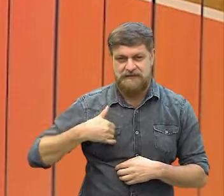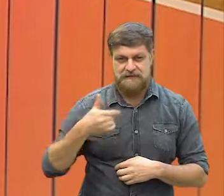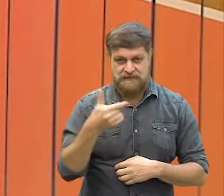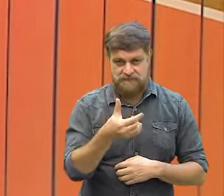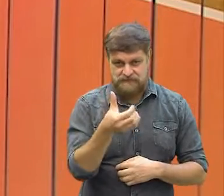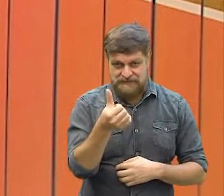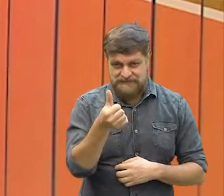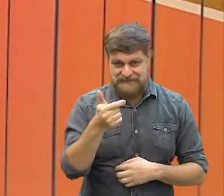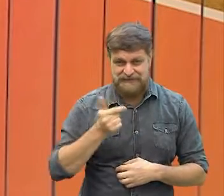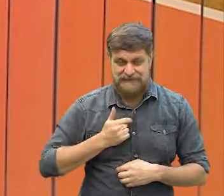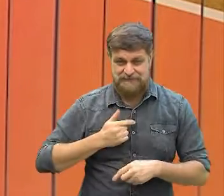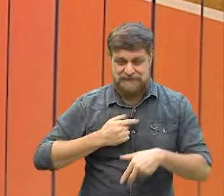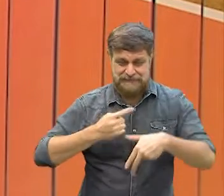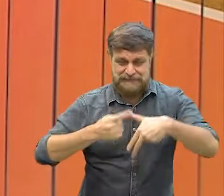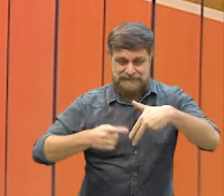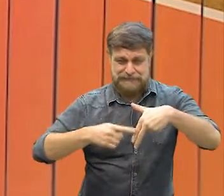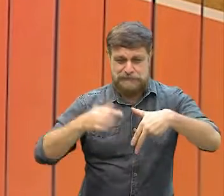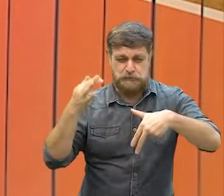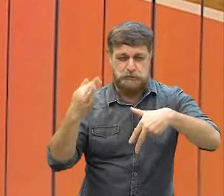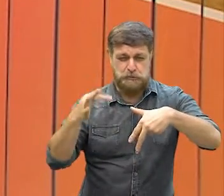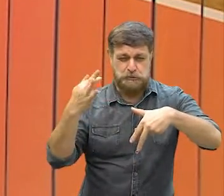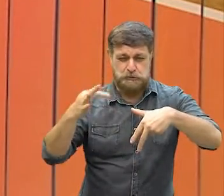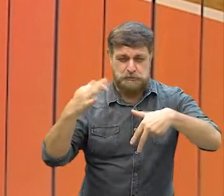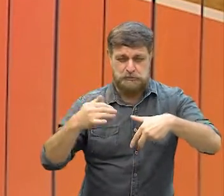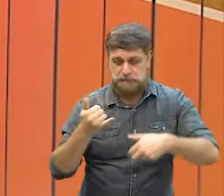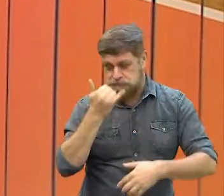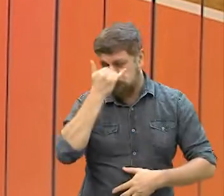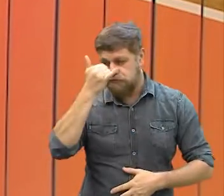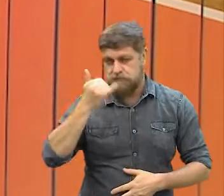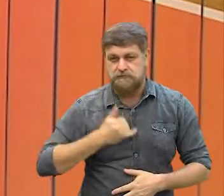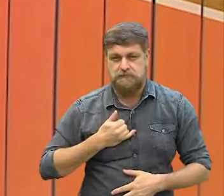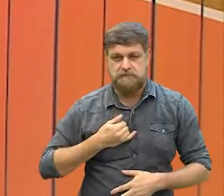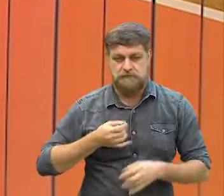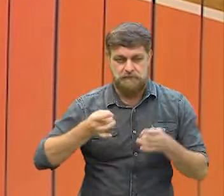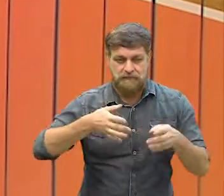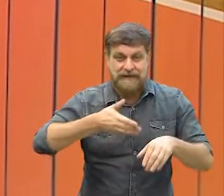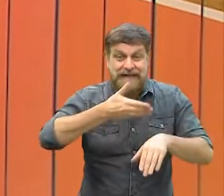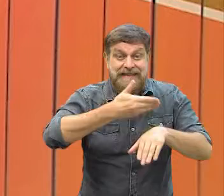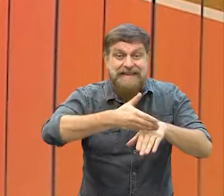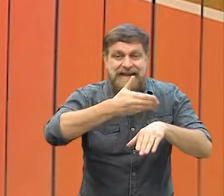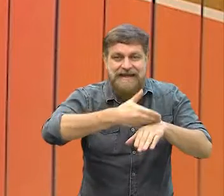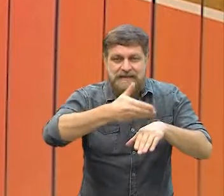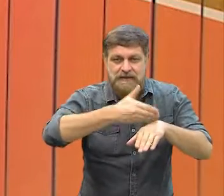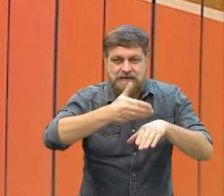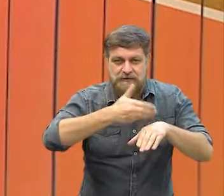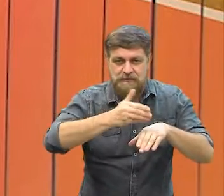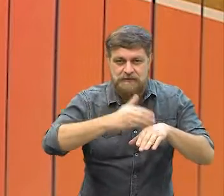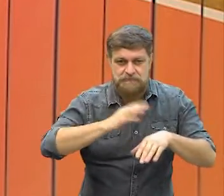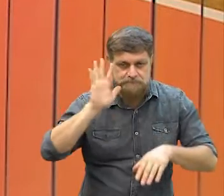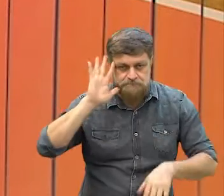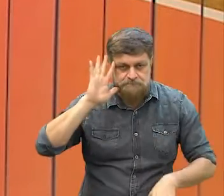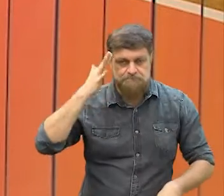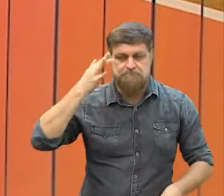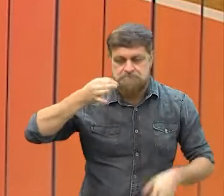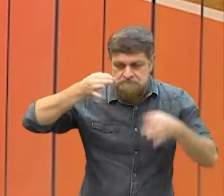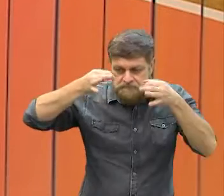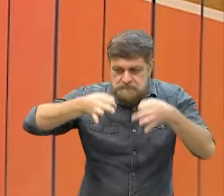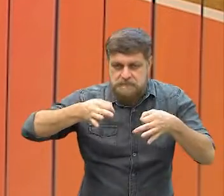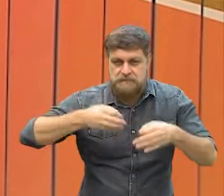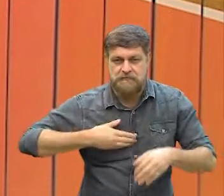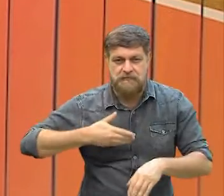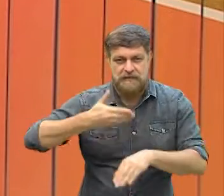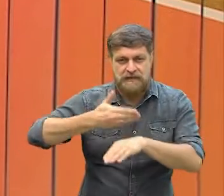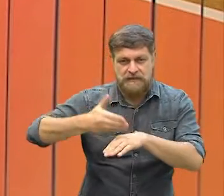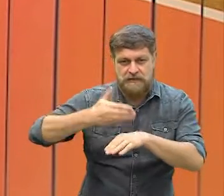por conta de uma lesão, abandonou os gramados e foi ser treinadora. Sabe a decisão, viu? Pois